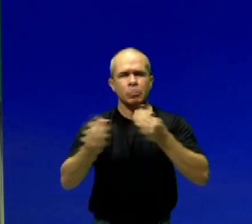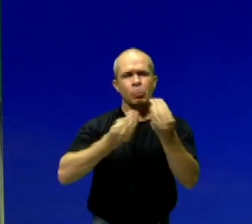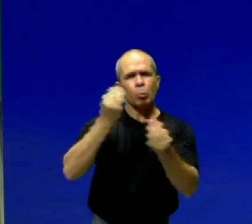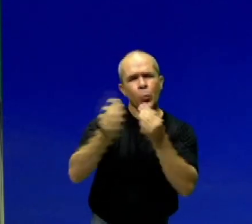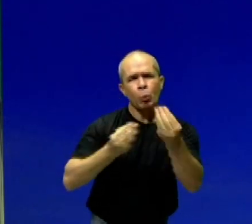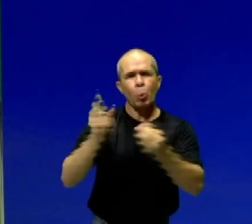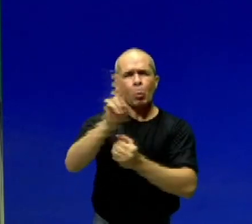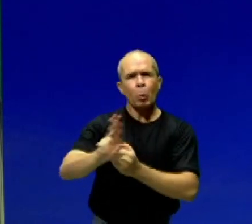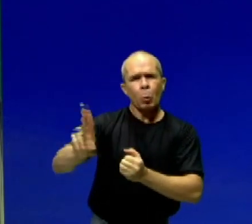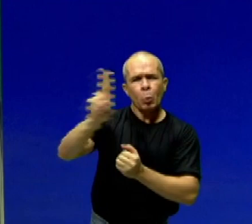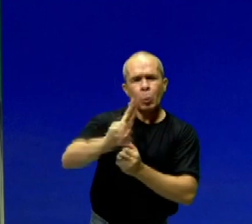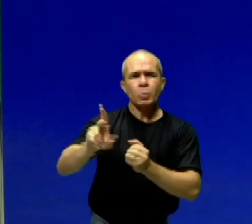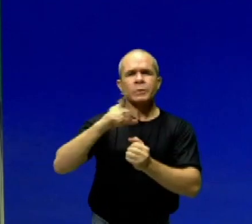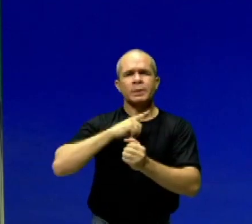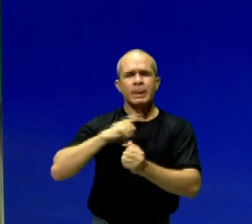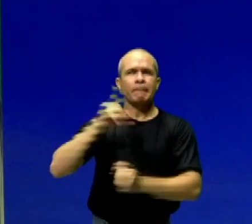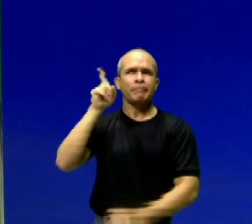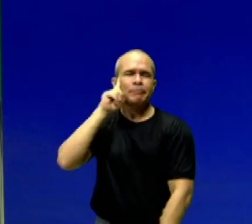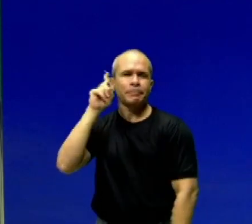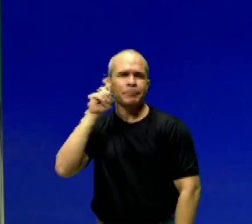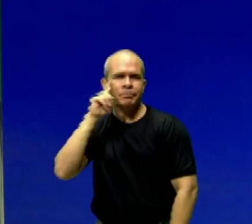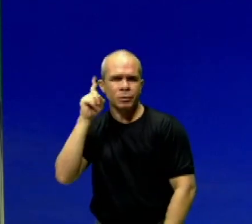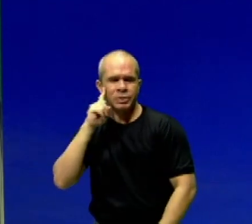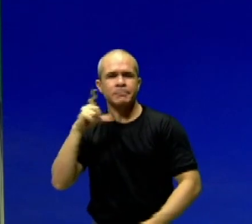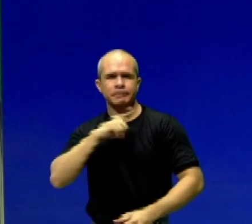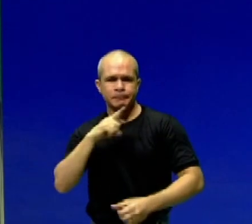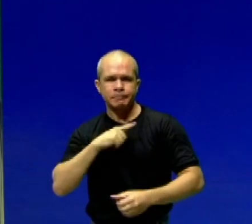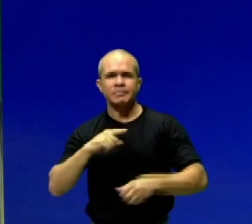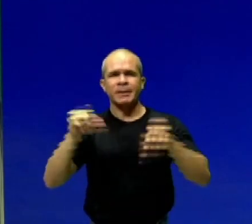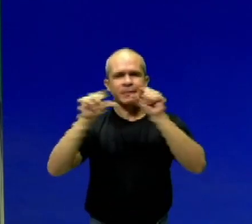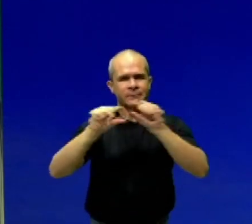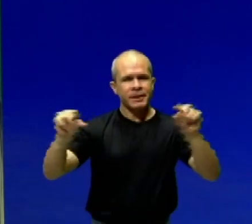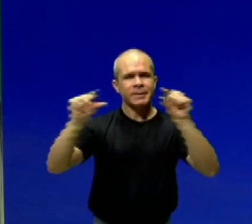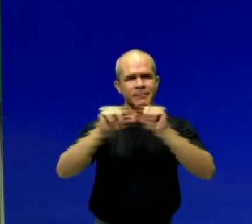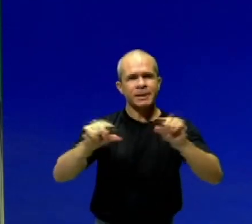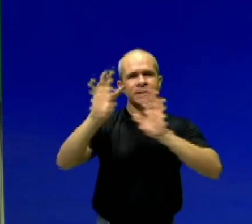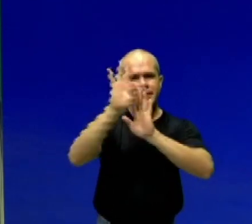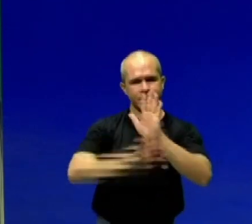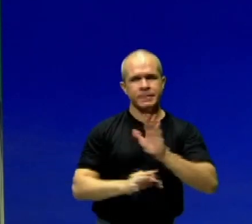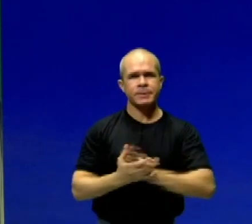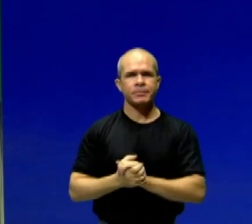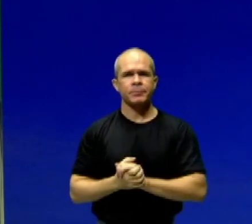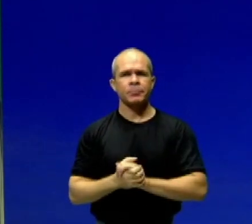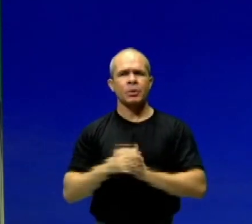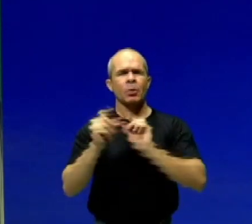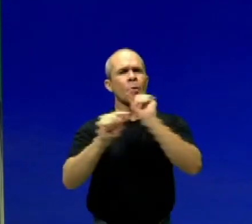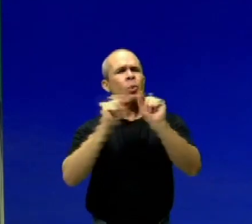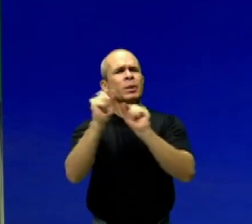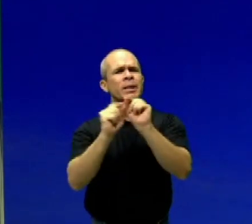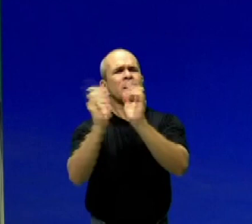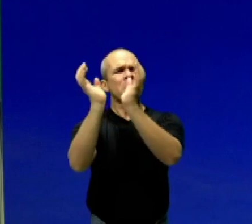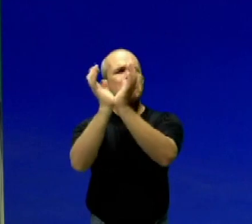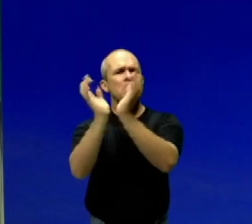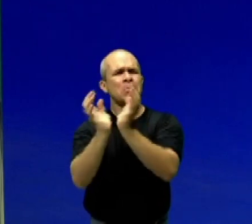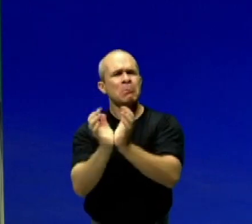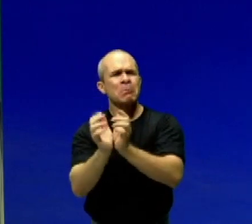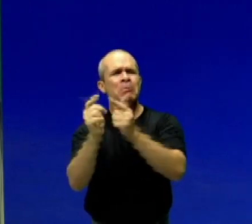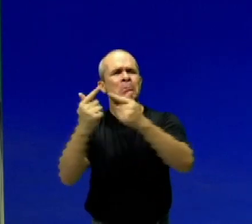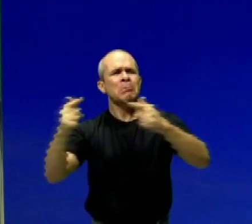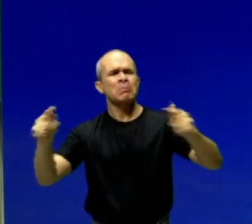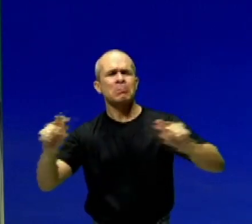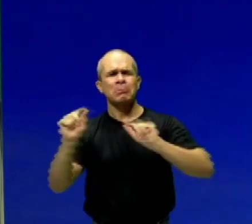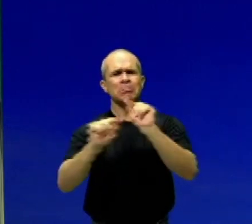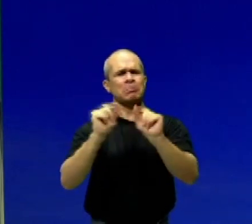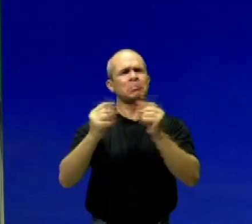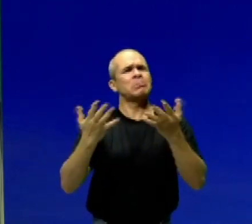isso dentro do cotidiano, ok? Bom, primeiro você vai falar, o que é Word Classes? Classes gramaticais. Aí você